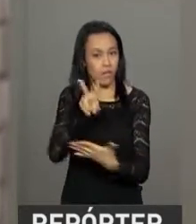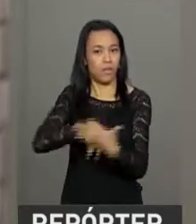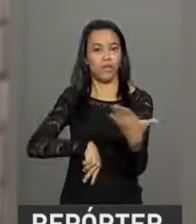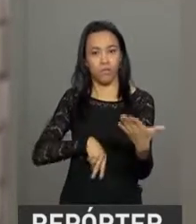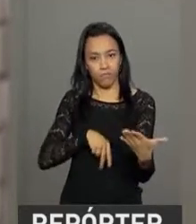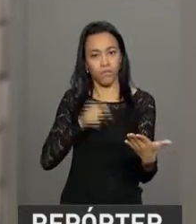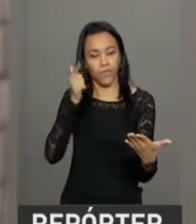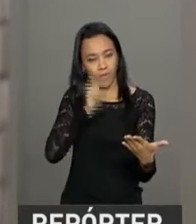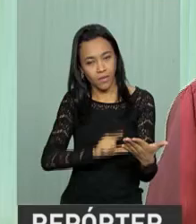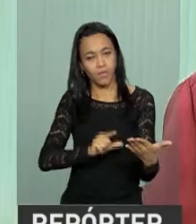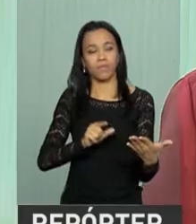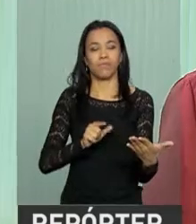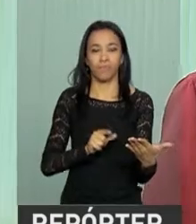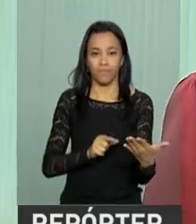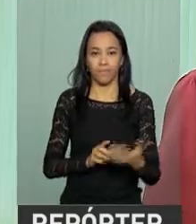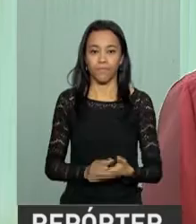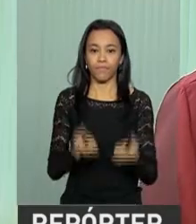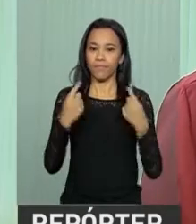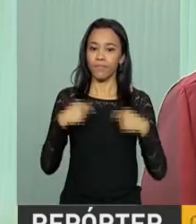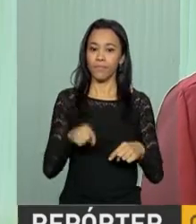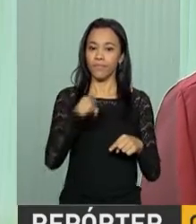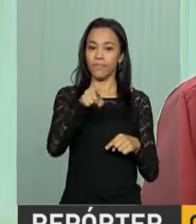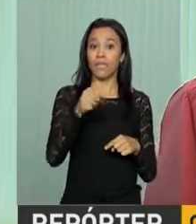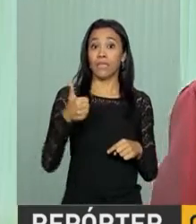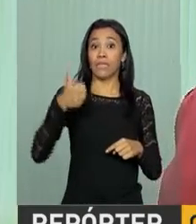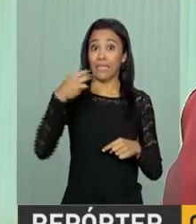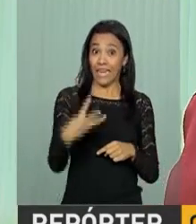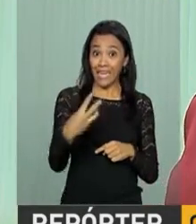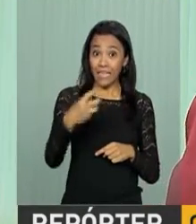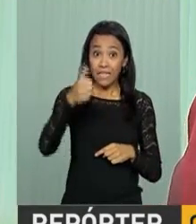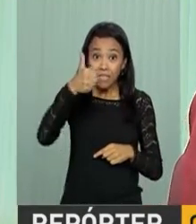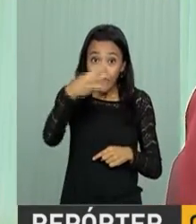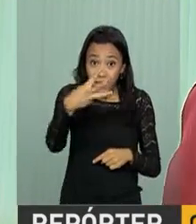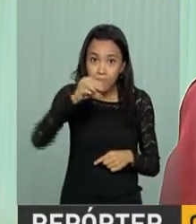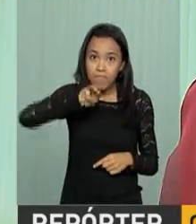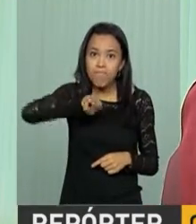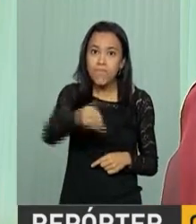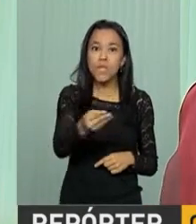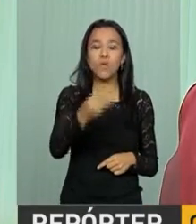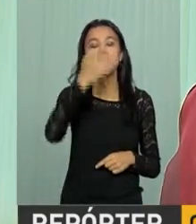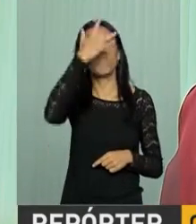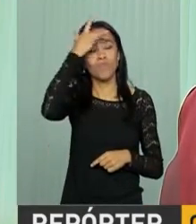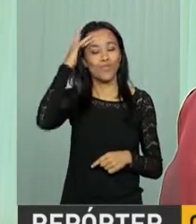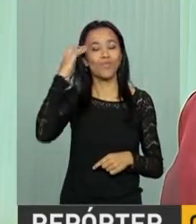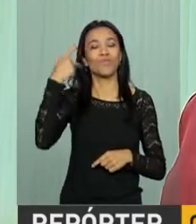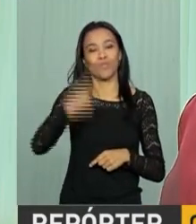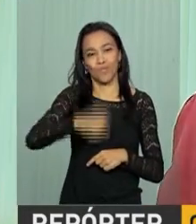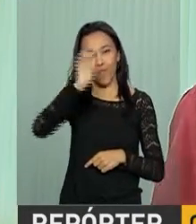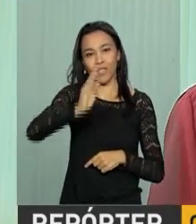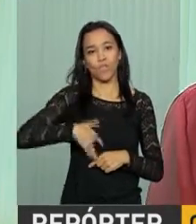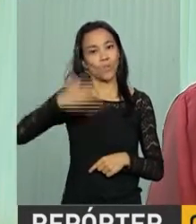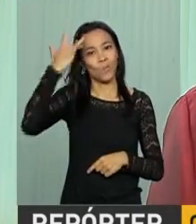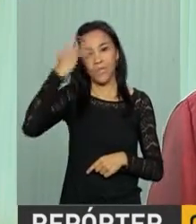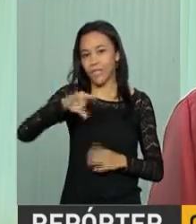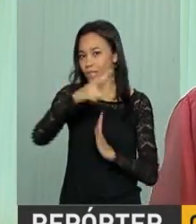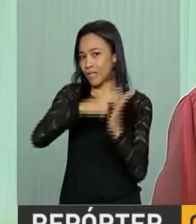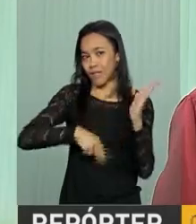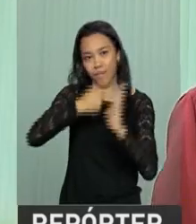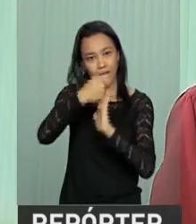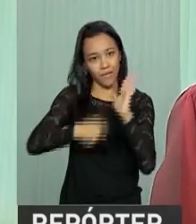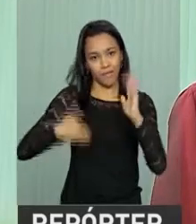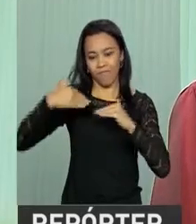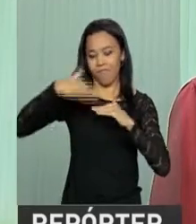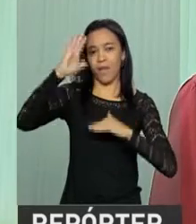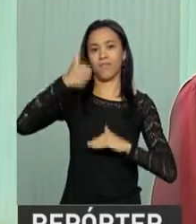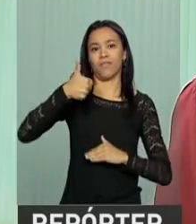durmo de feijão 13 milhões essa é a quantidade de analfabetos no brasil com mais de 15 anos de